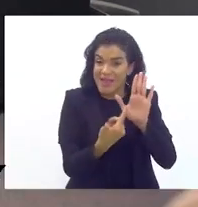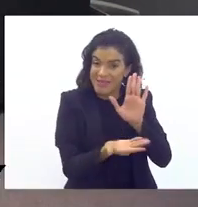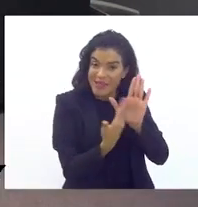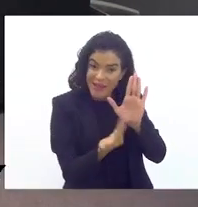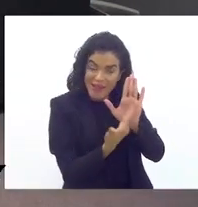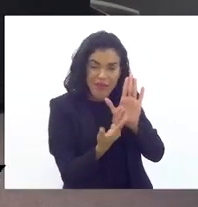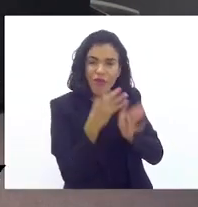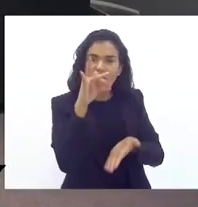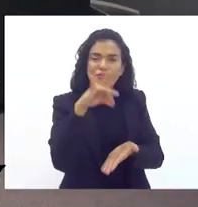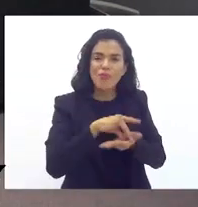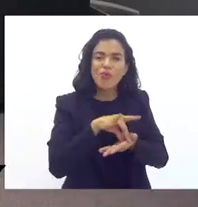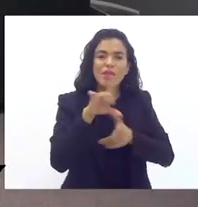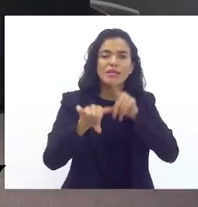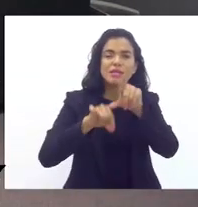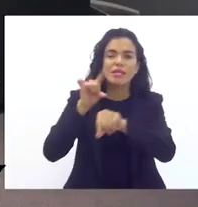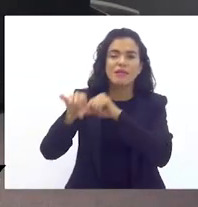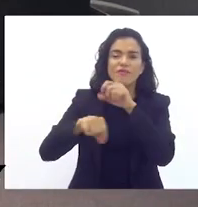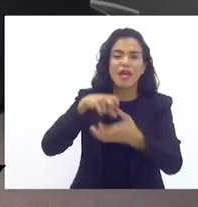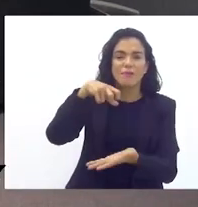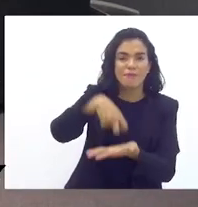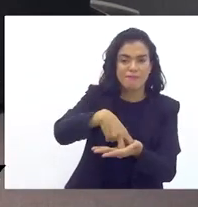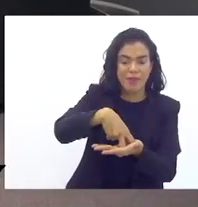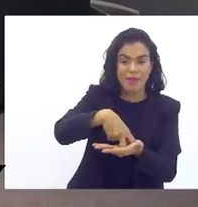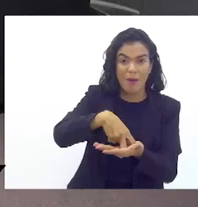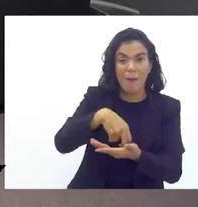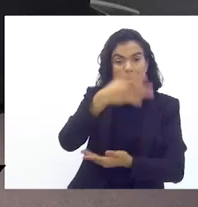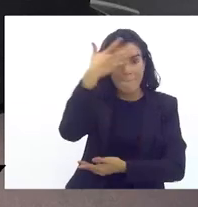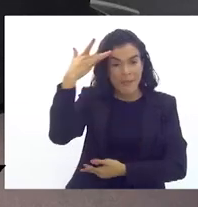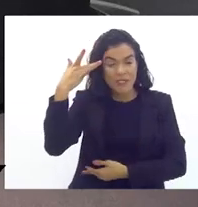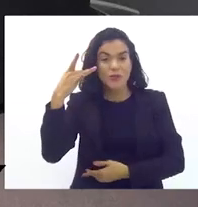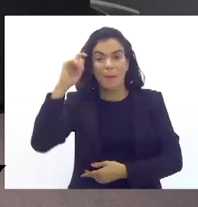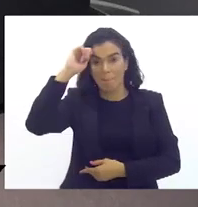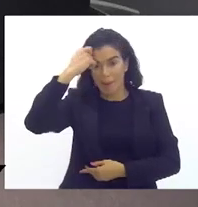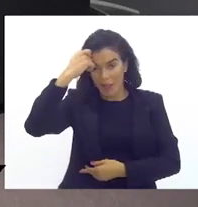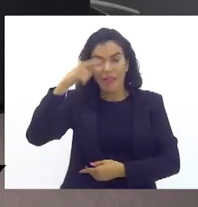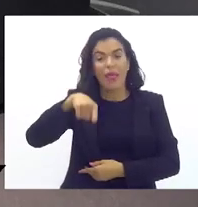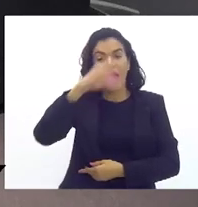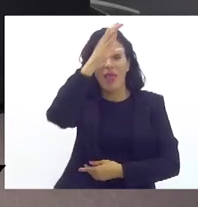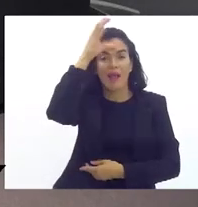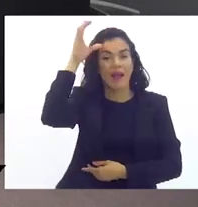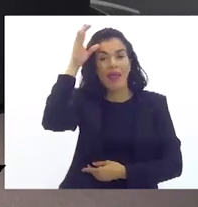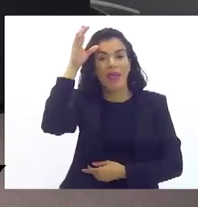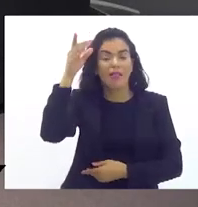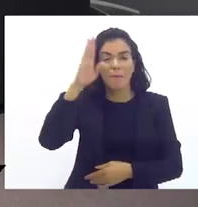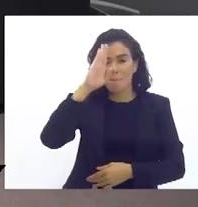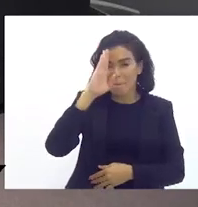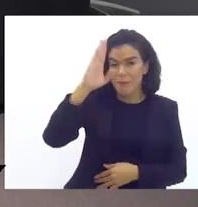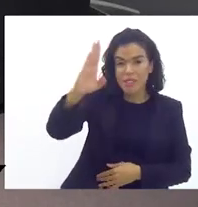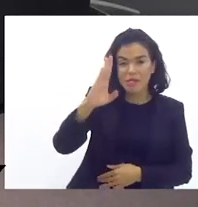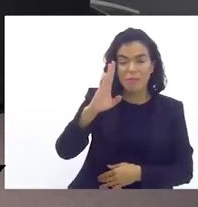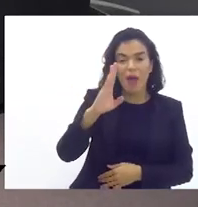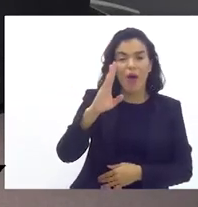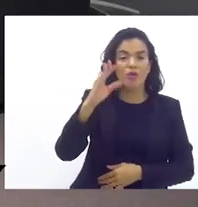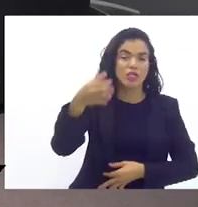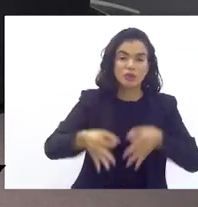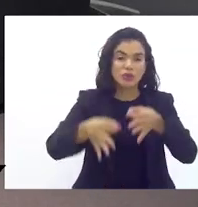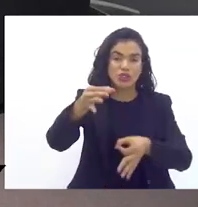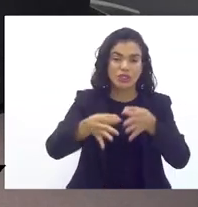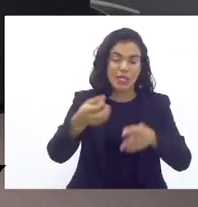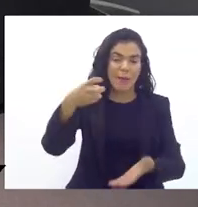materialização da selectividade Penal onde pessoas pretas são os clientes principais do processo penal